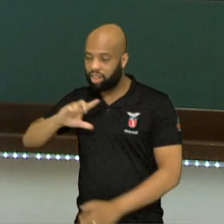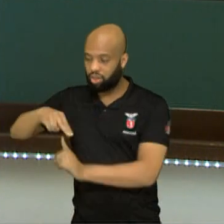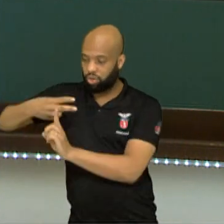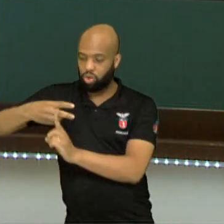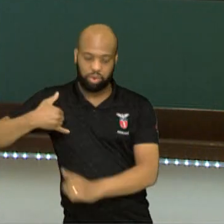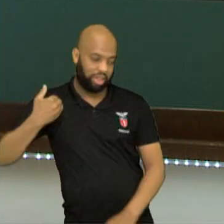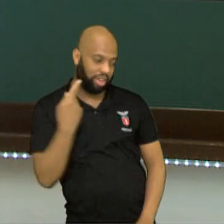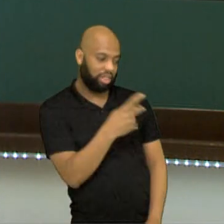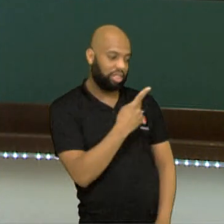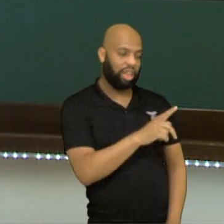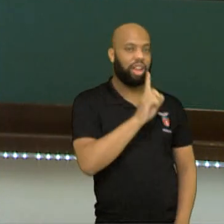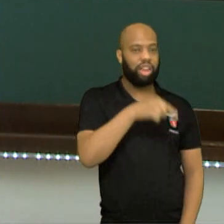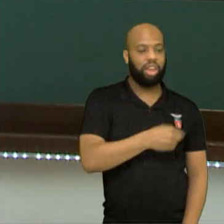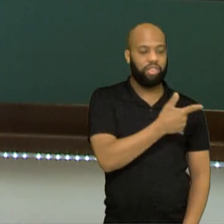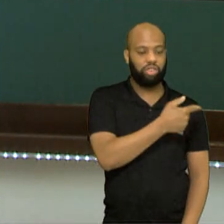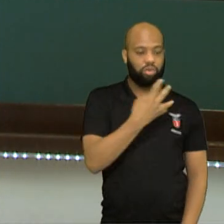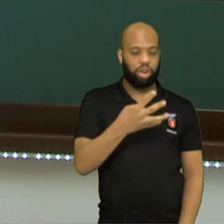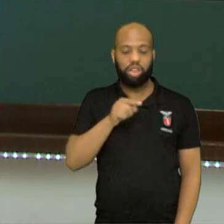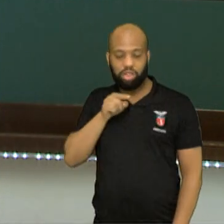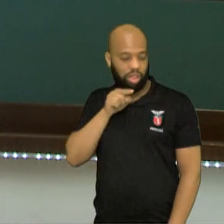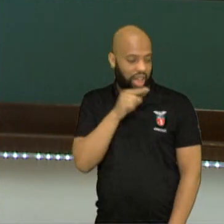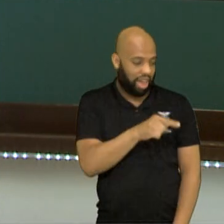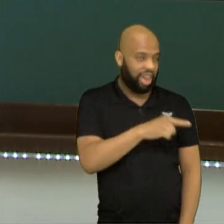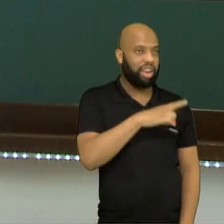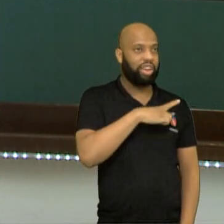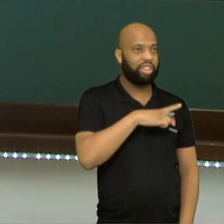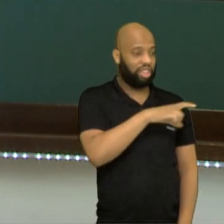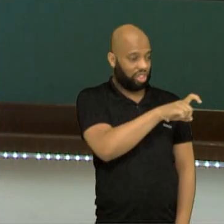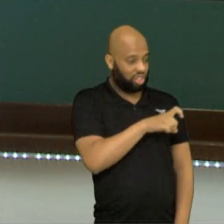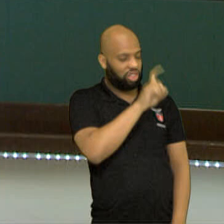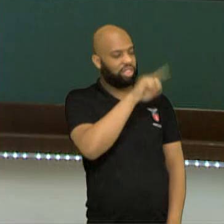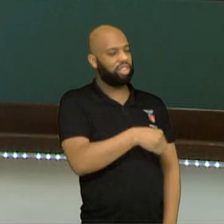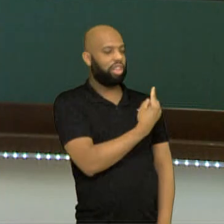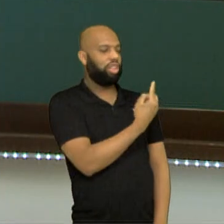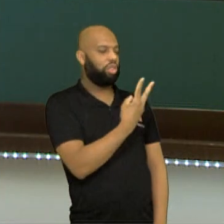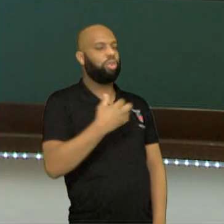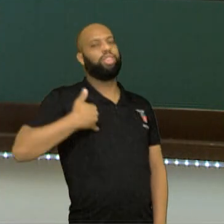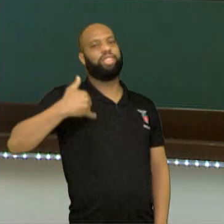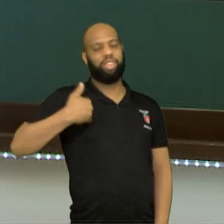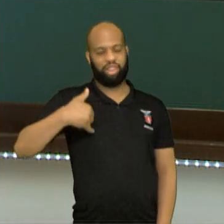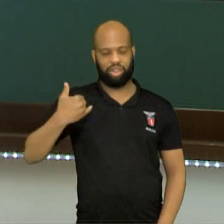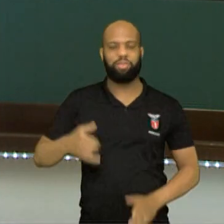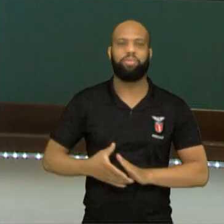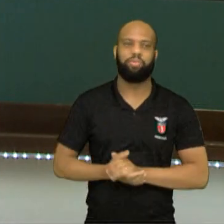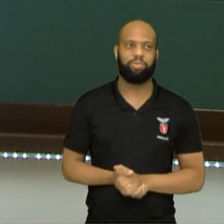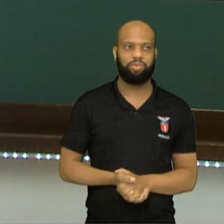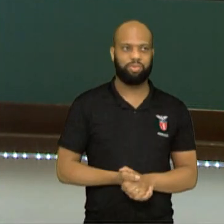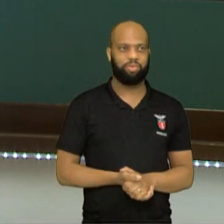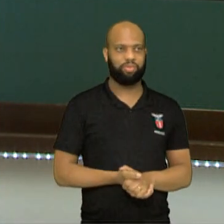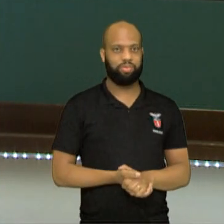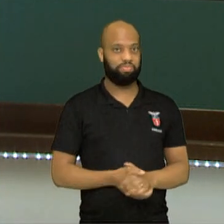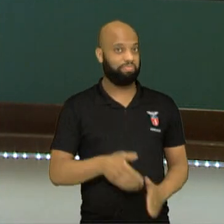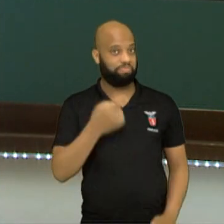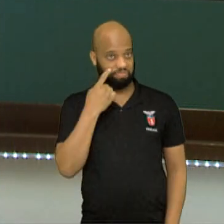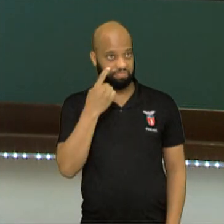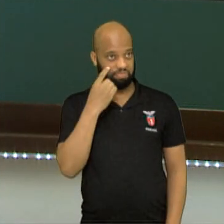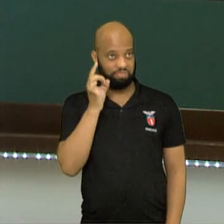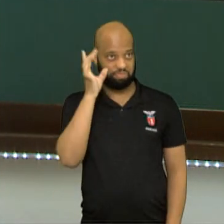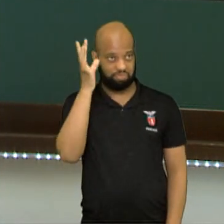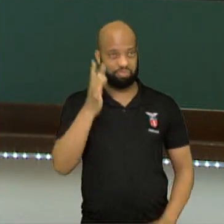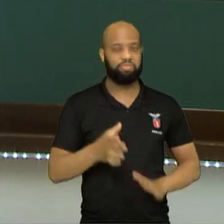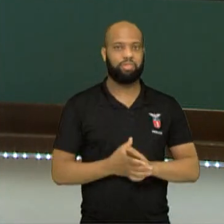dobro de 12, tem 24 anos. E Lúcia, que tem o x, é igual a 12 anos. Tá vendo como ficou